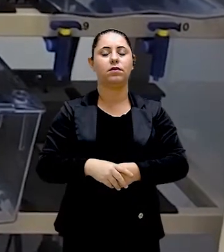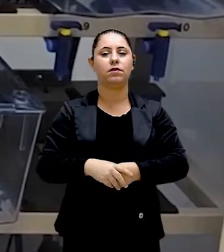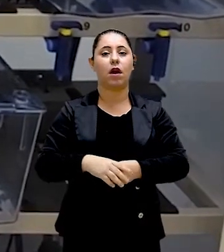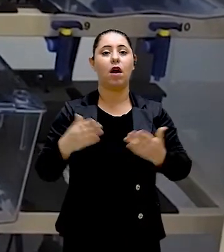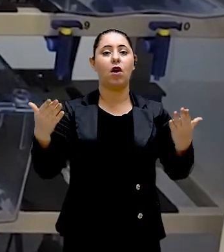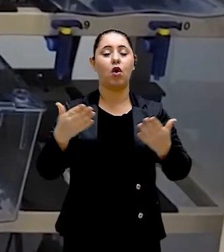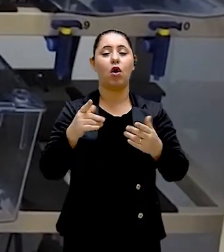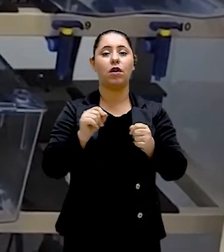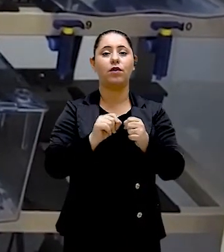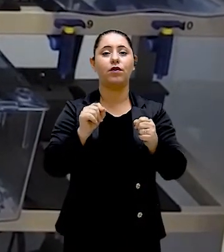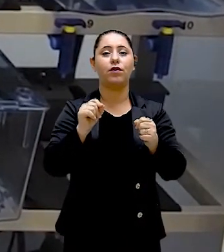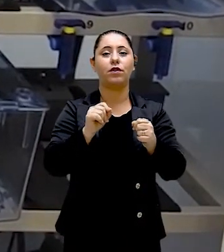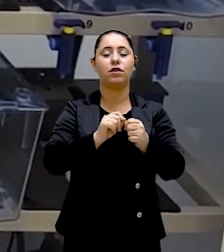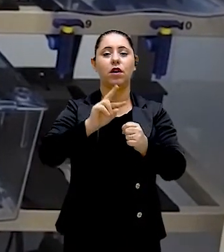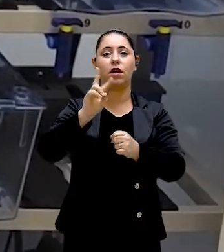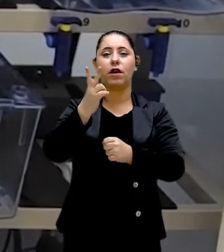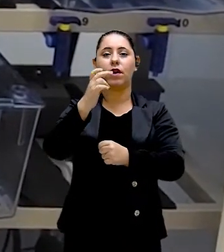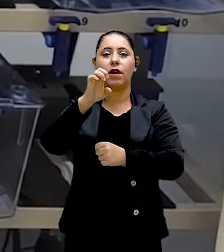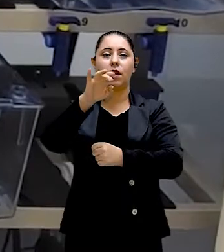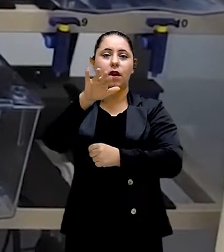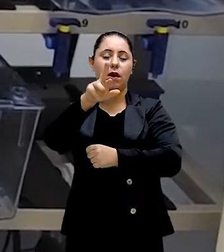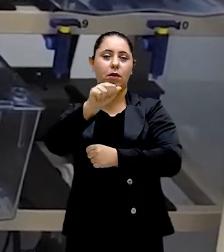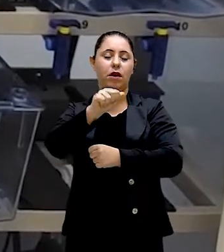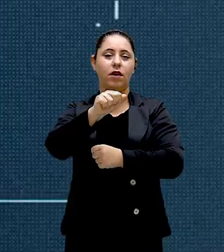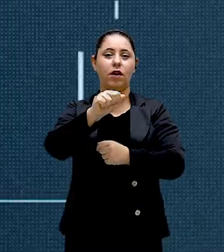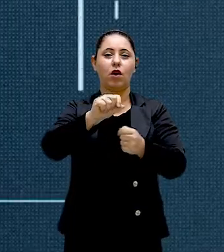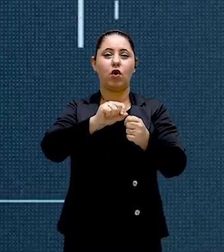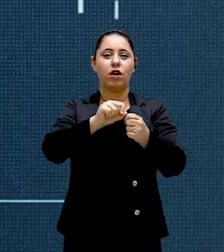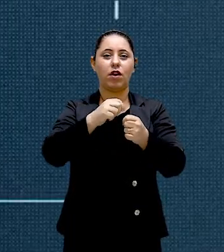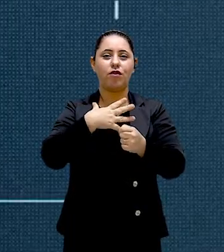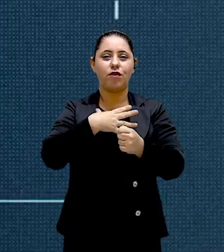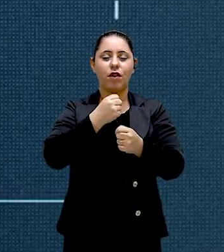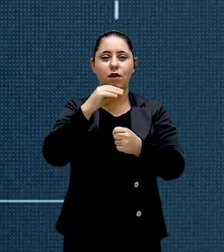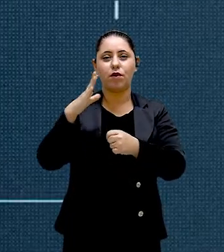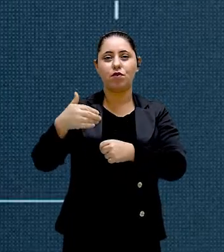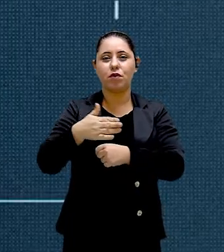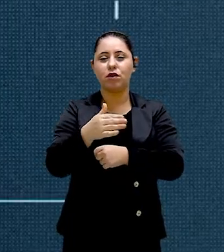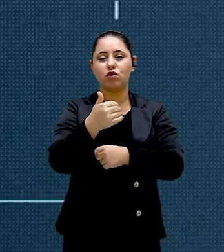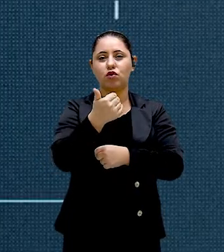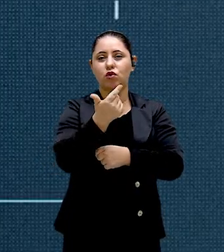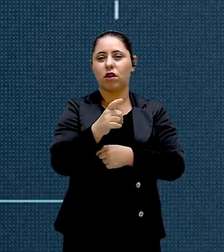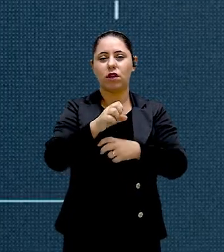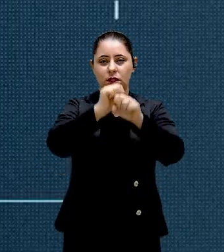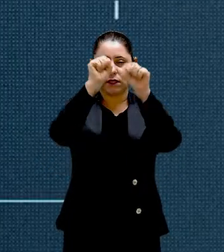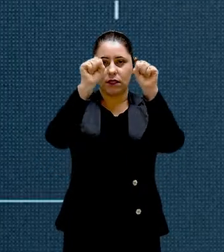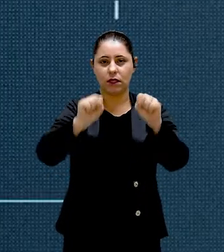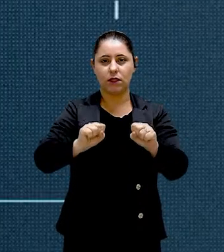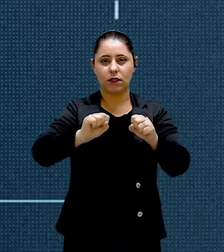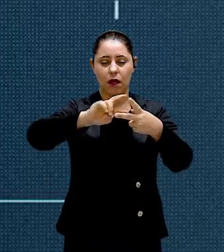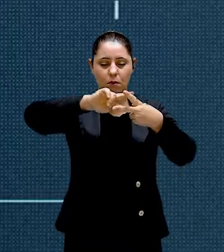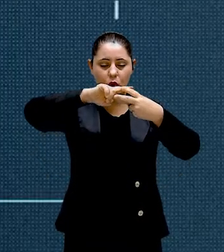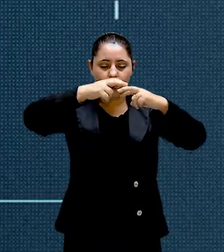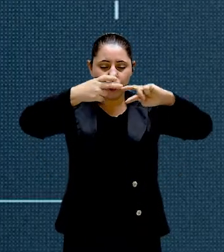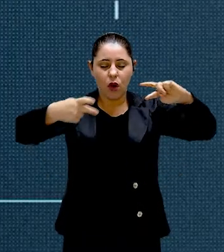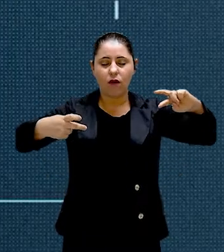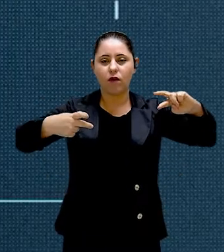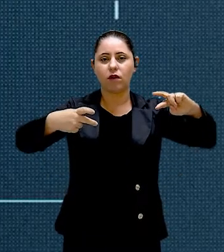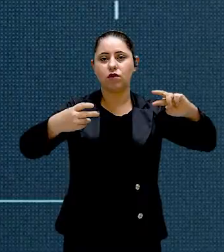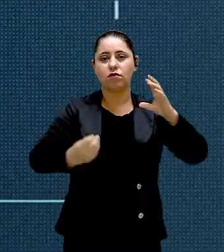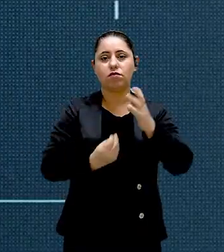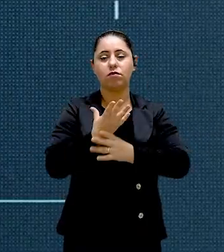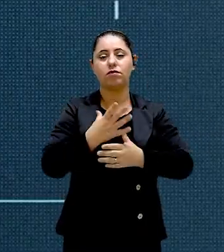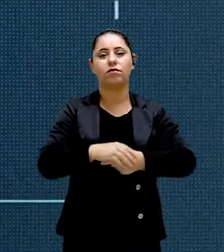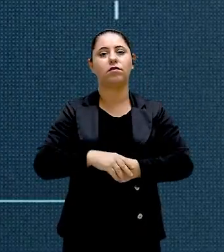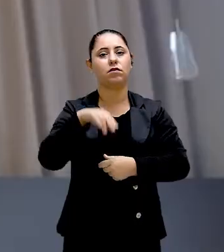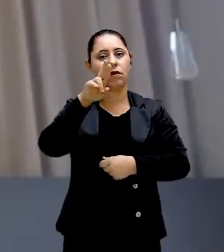os zebrafiches. São embriões de peixes que não possuem um sistema nervoso formado. A gente está utilizando essa